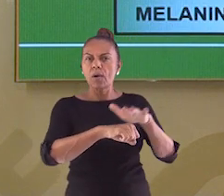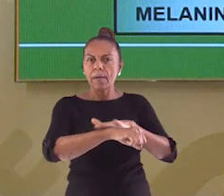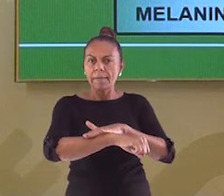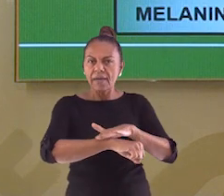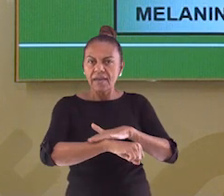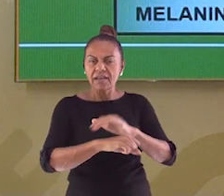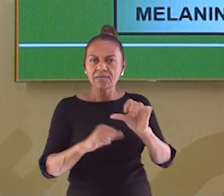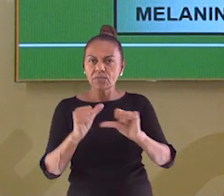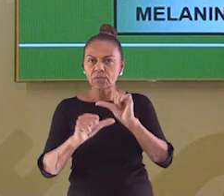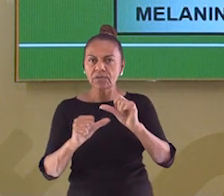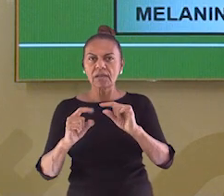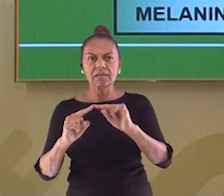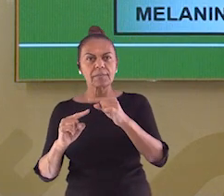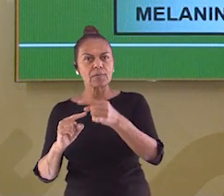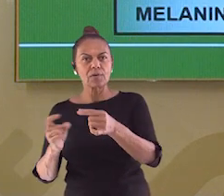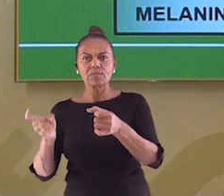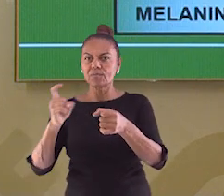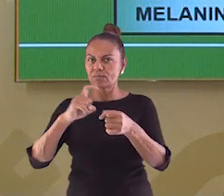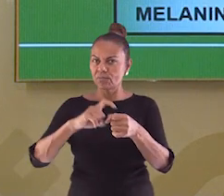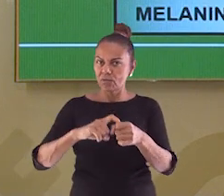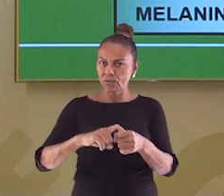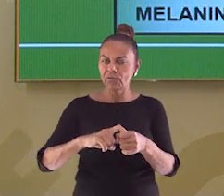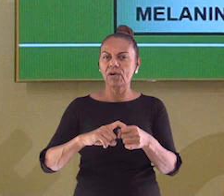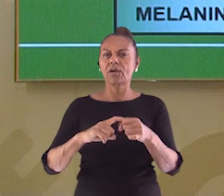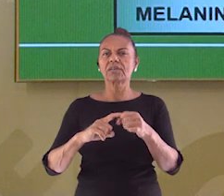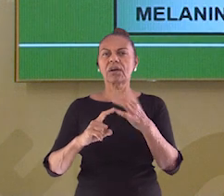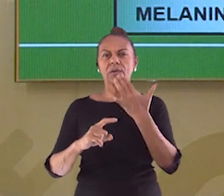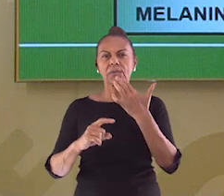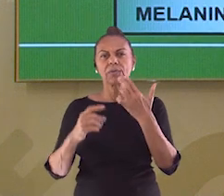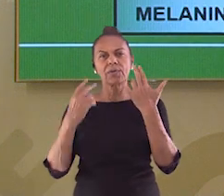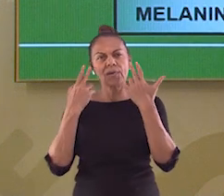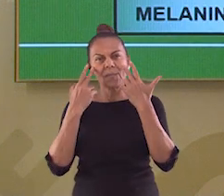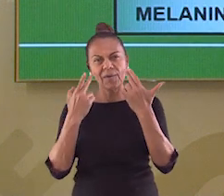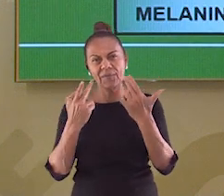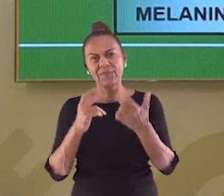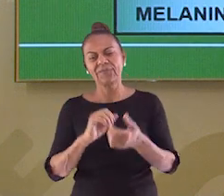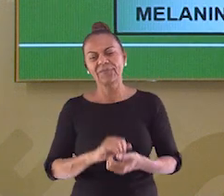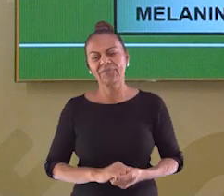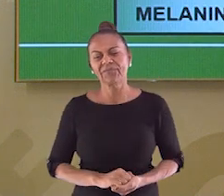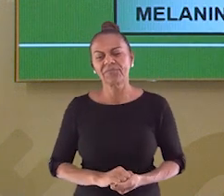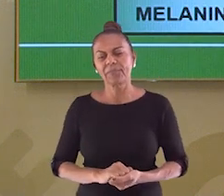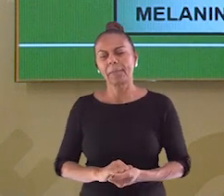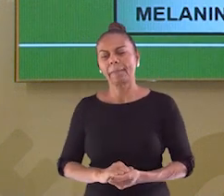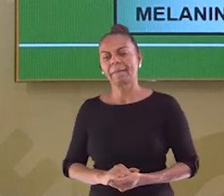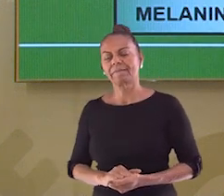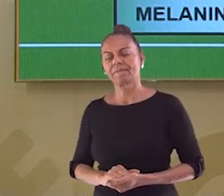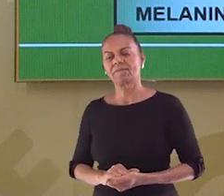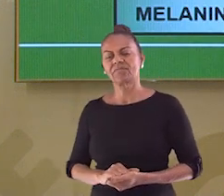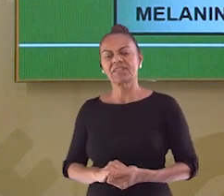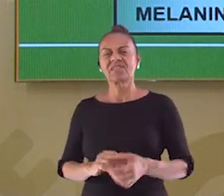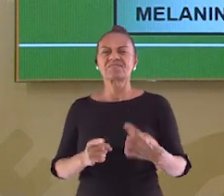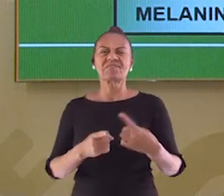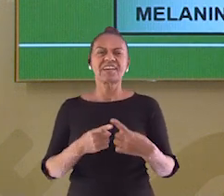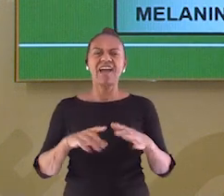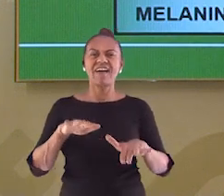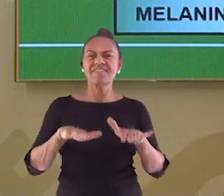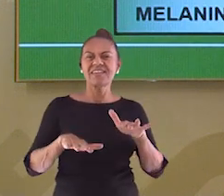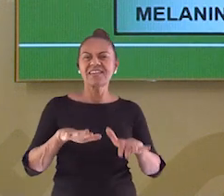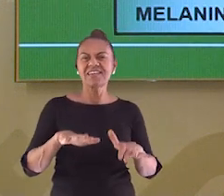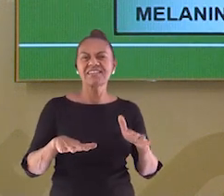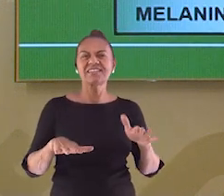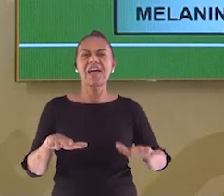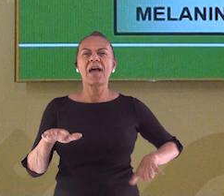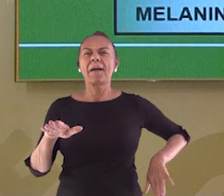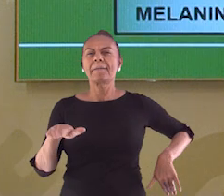raios ultravioletas do sol. Então, o escurecimento da pele após tomar aquele sol, ou seja, aquele bronze que pegamos depois